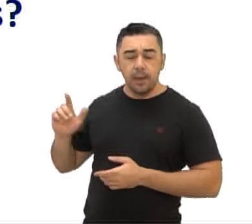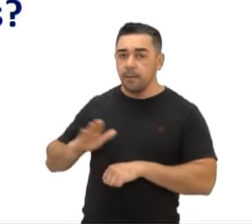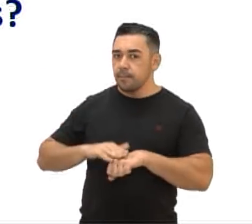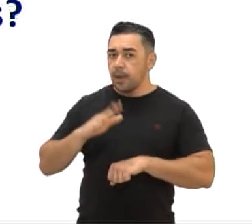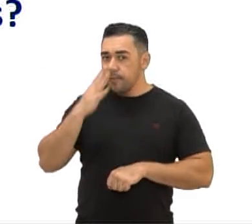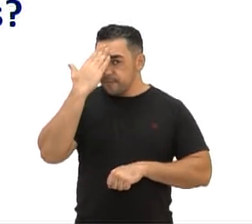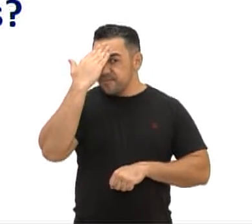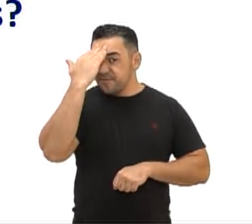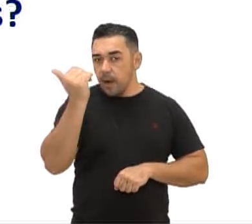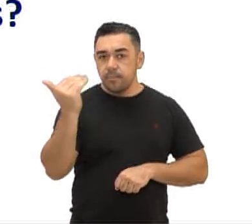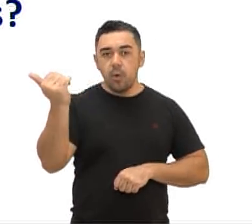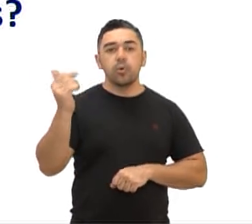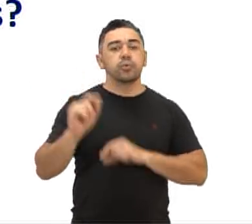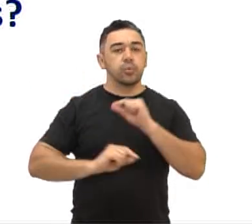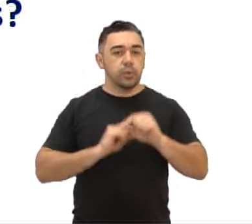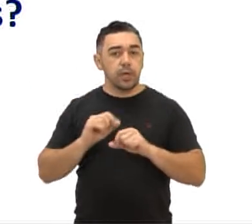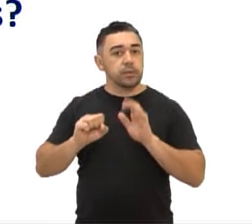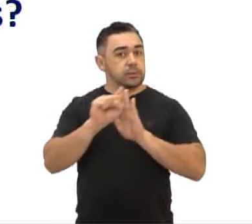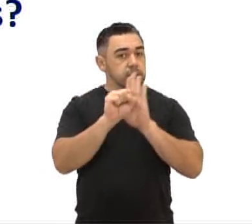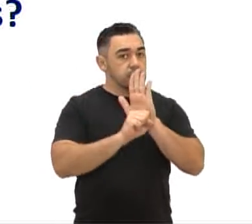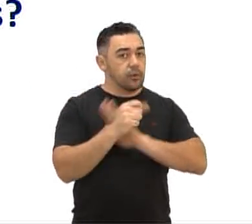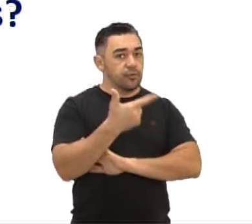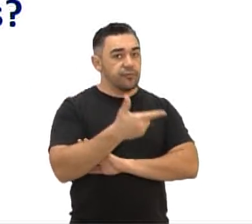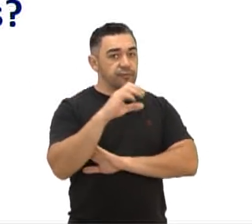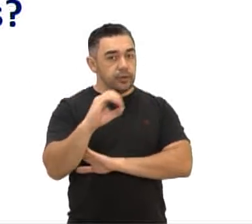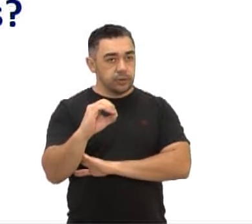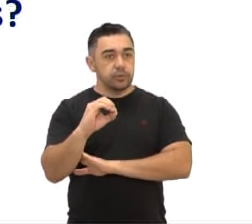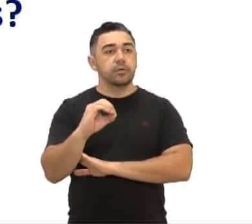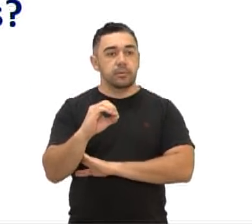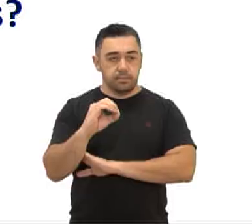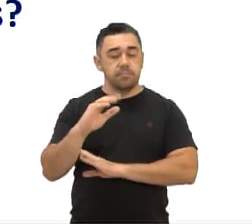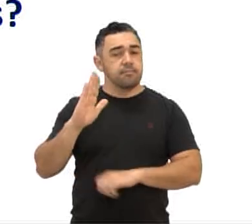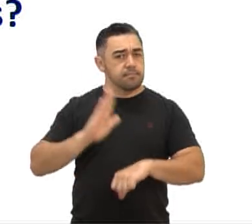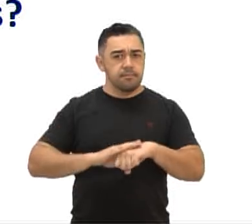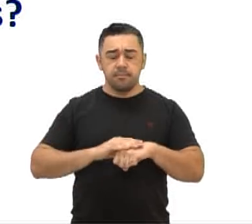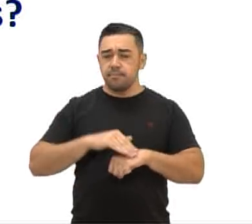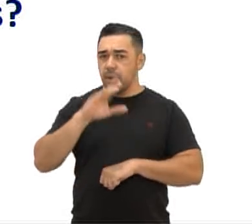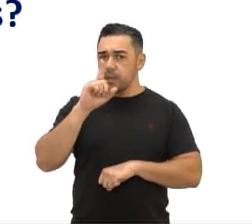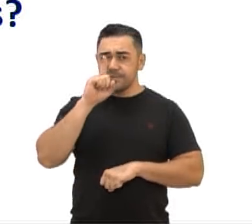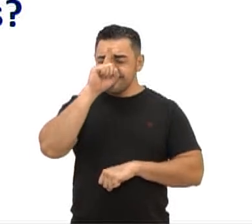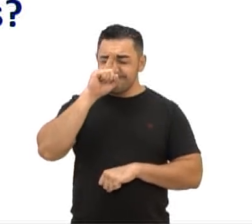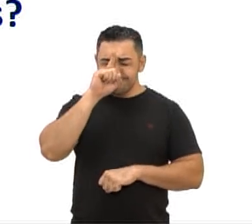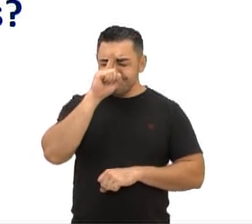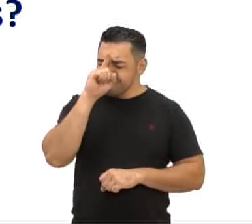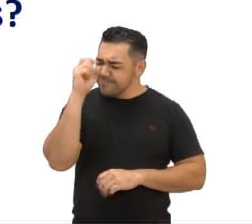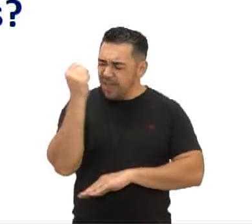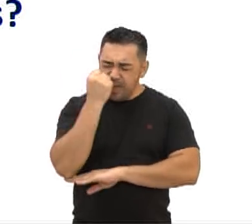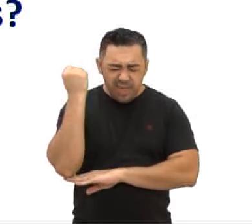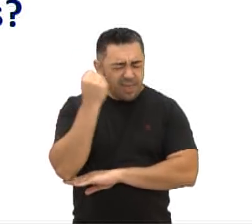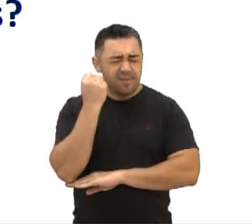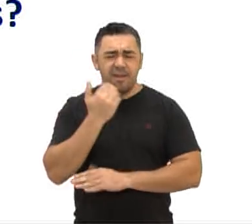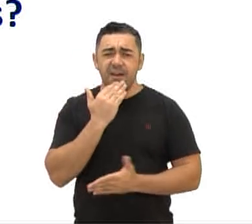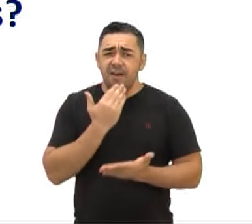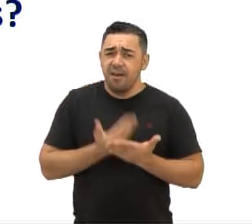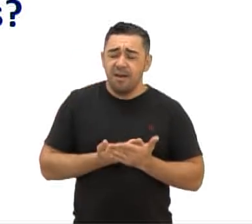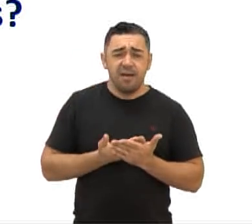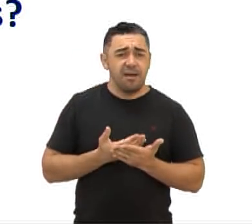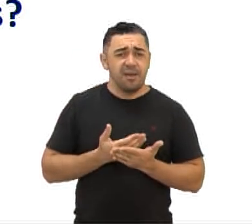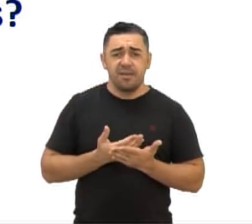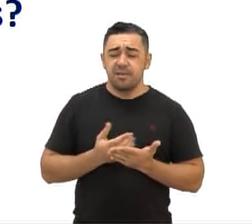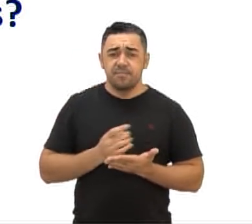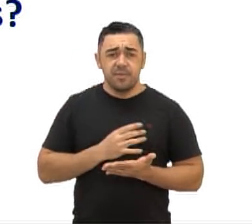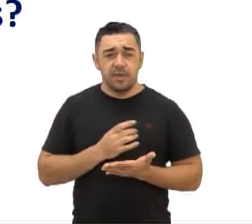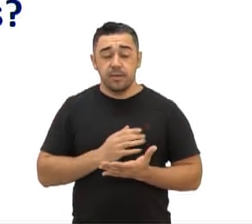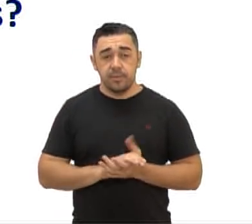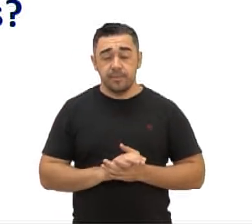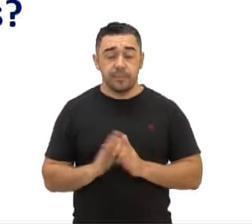mais famosas do século XX. Uma das imagens mais terríveis, mais chocantes do século XX. Então você